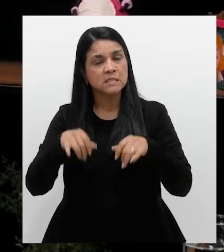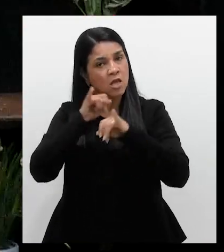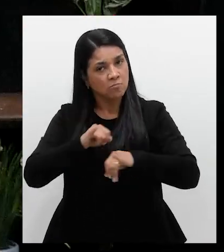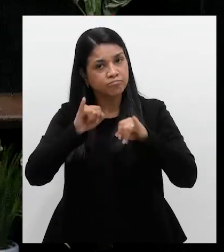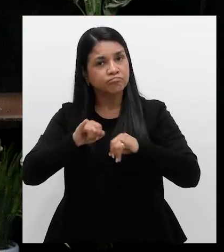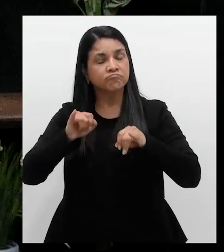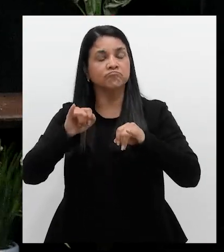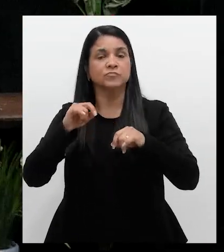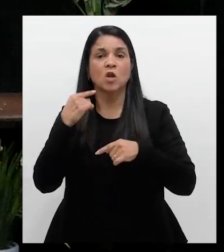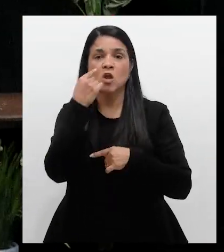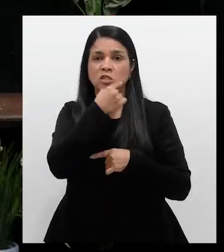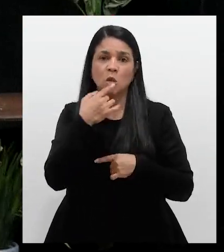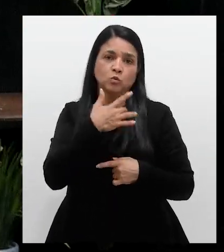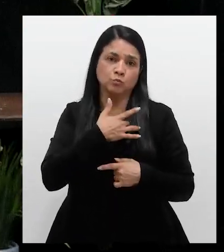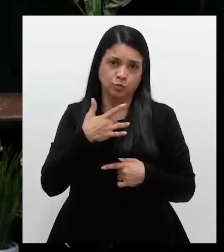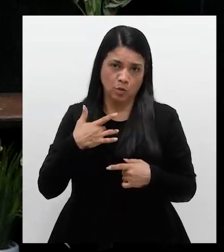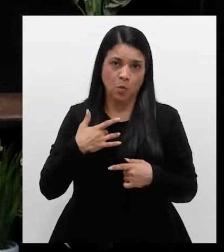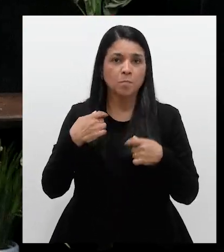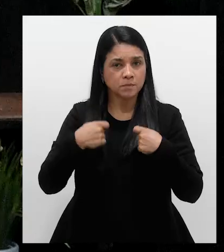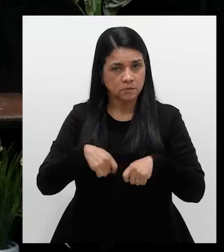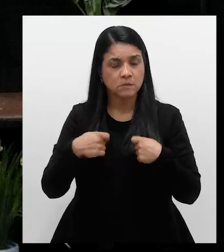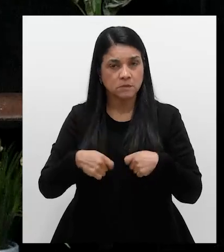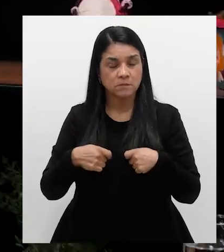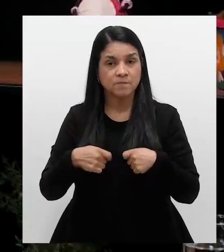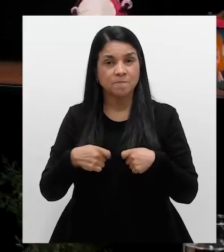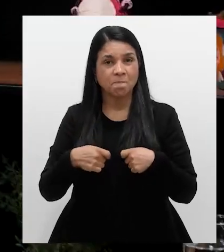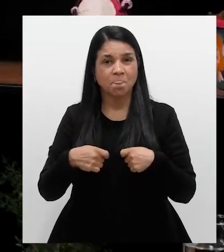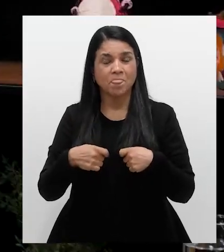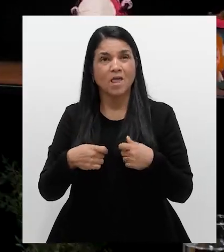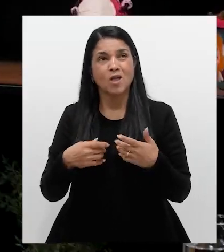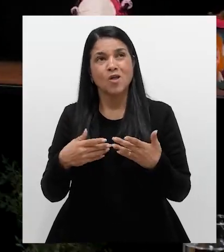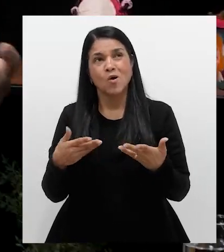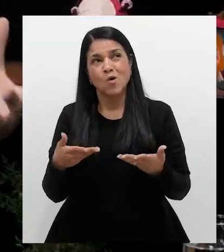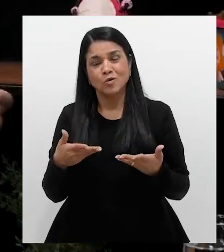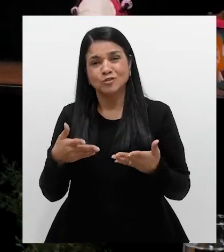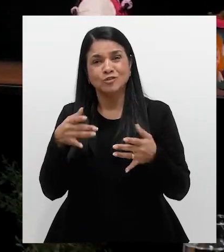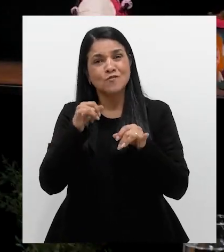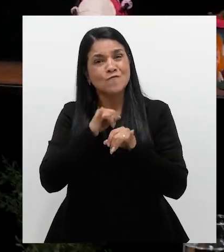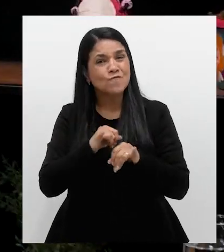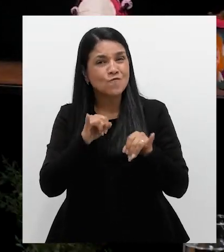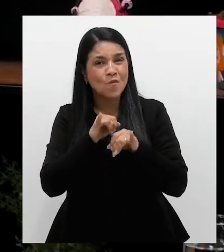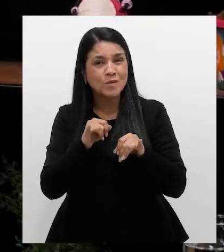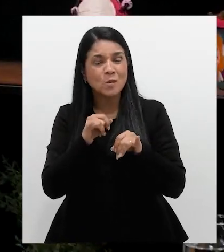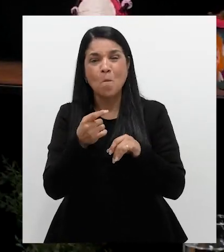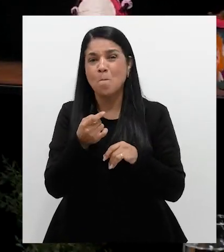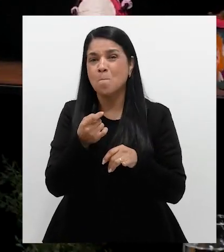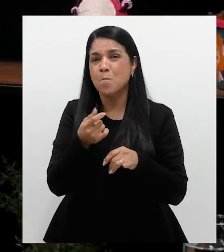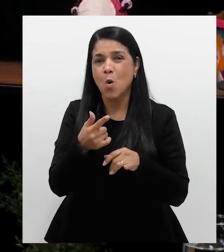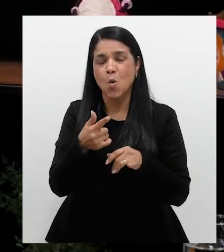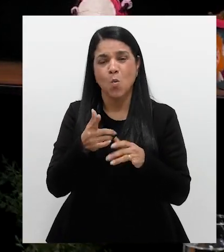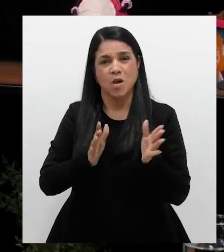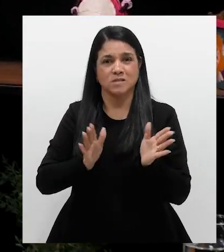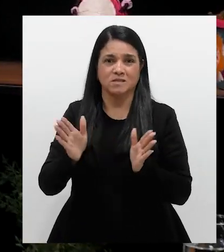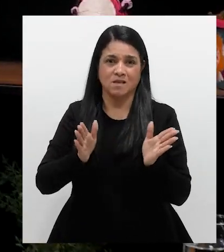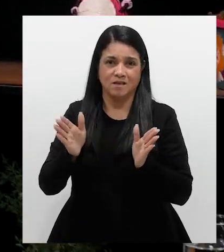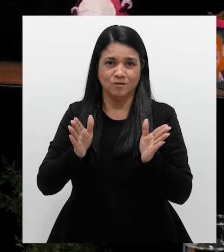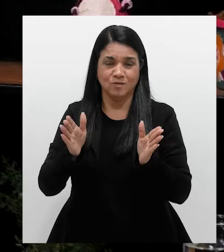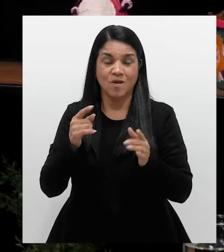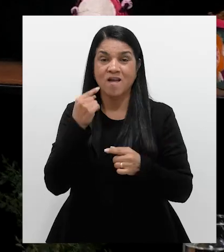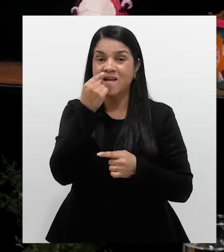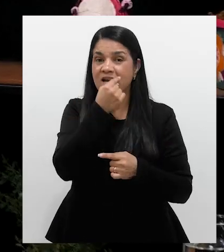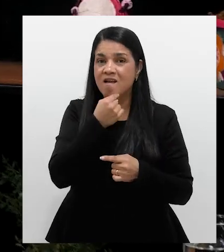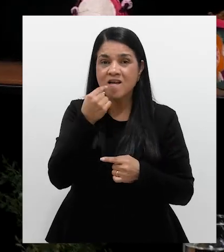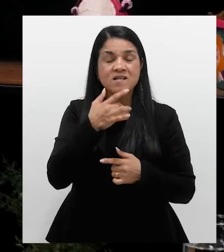aumentado em relação à saúde bucal, porque ainda não é muito essa informação, as pessoas não têm esse acesso à informação de quanto a